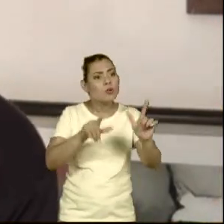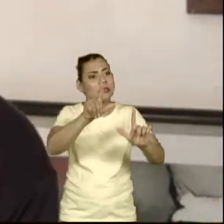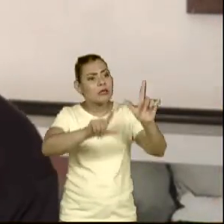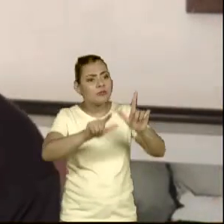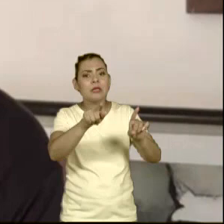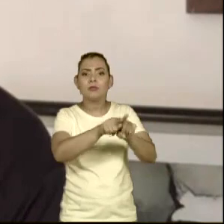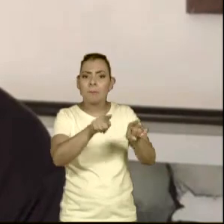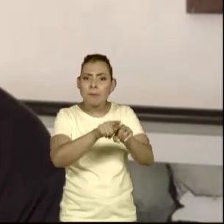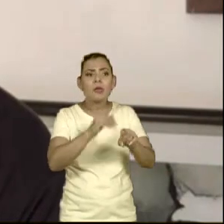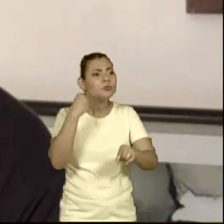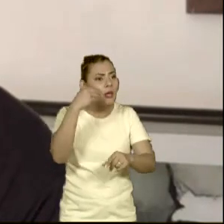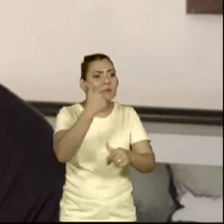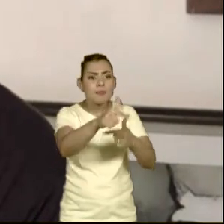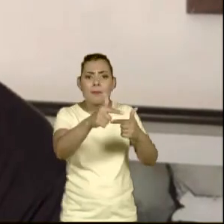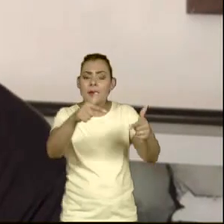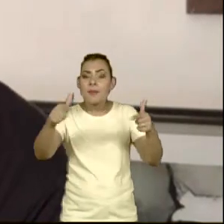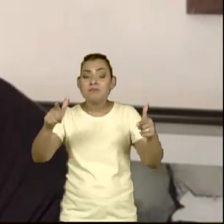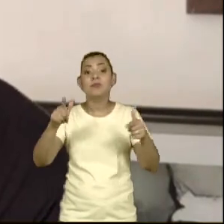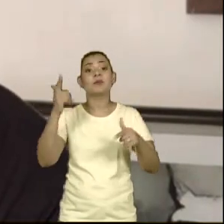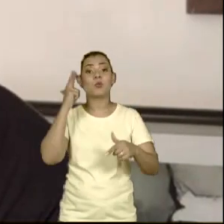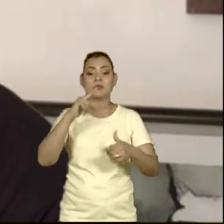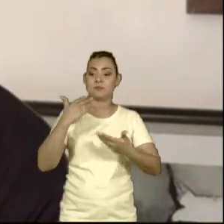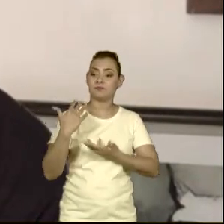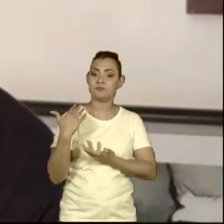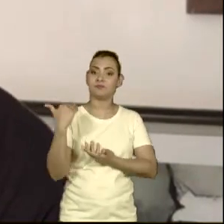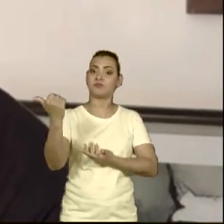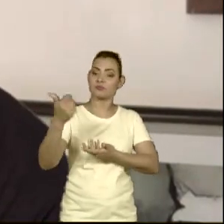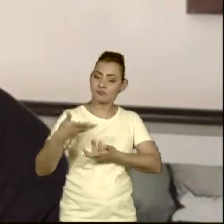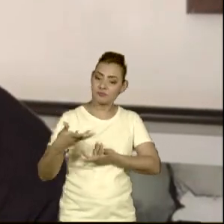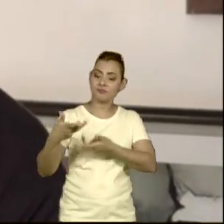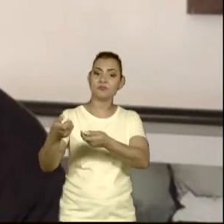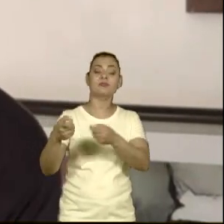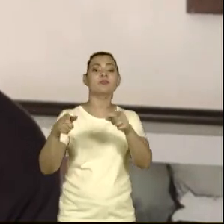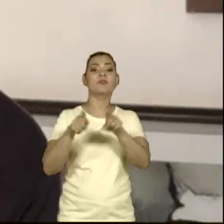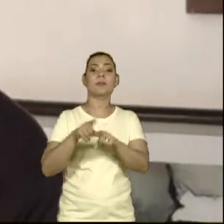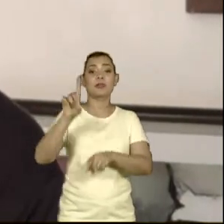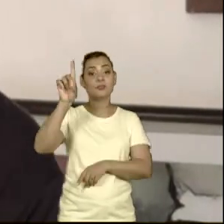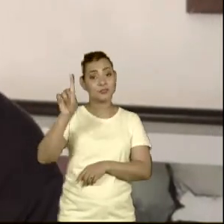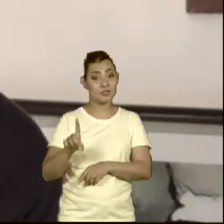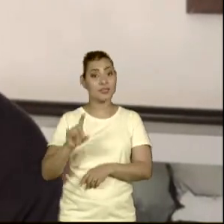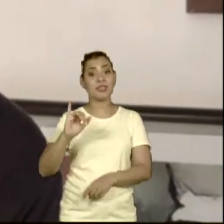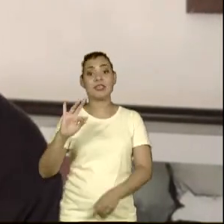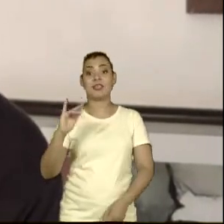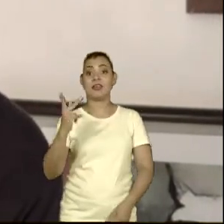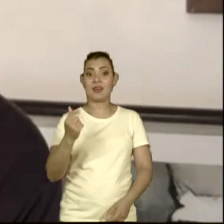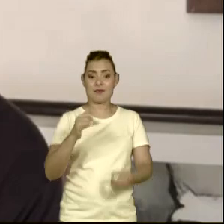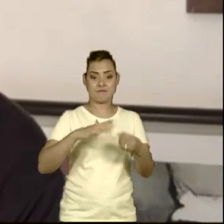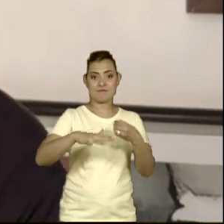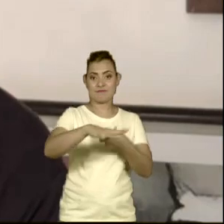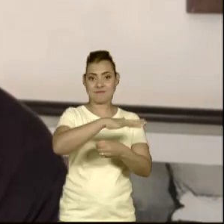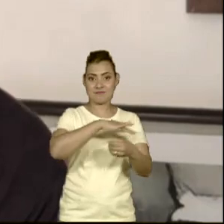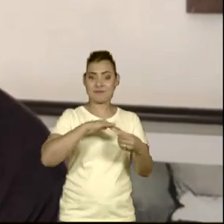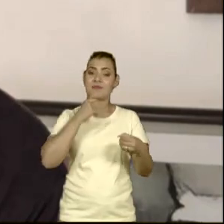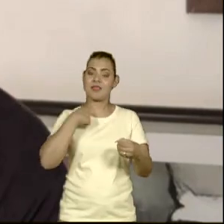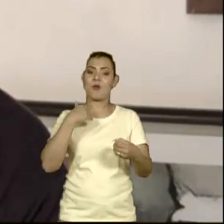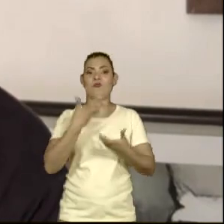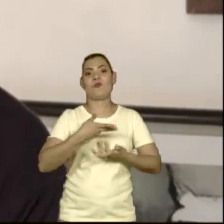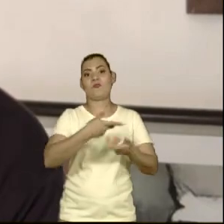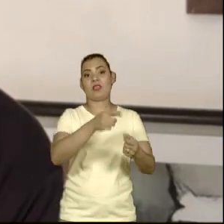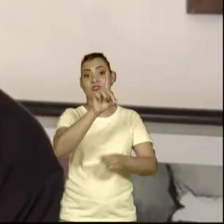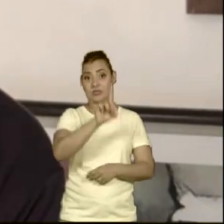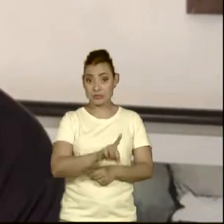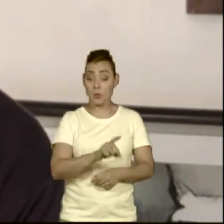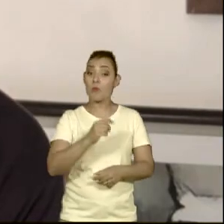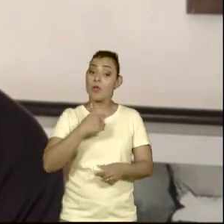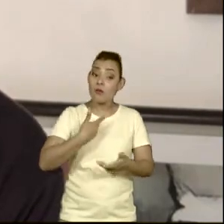dirigido coisas, eu tive a sorte de ser chamado para participar do núcleo de direção do Ilha Ratingum. na época